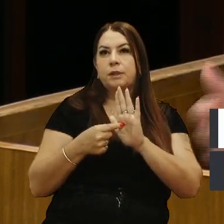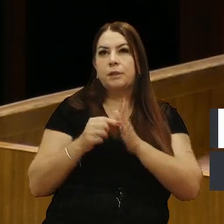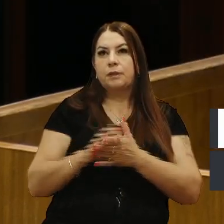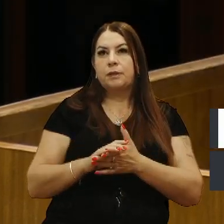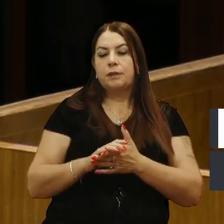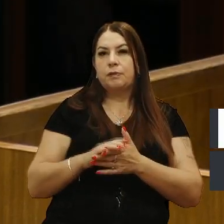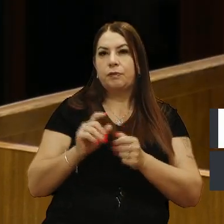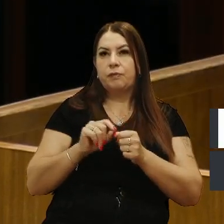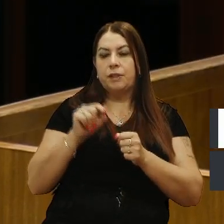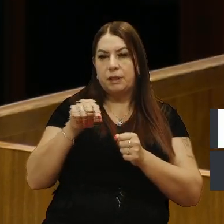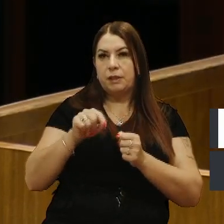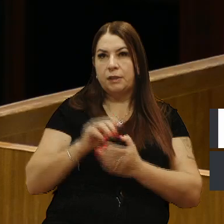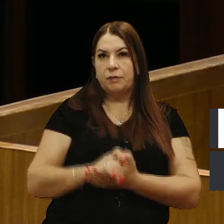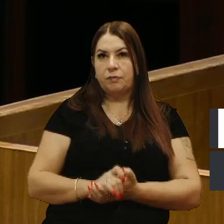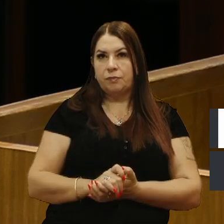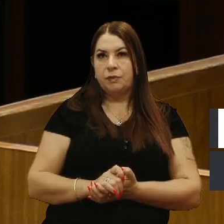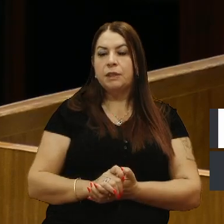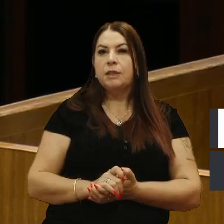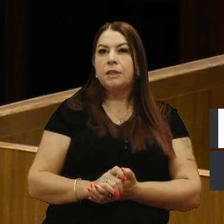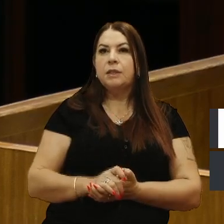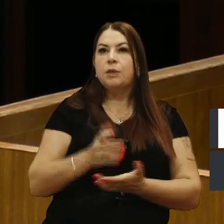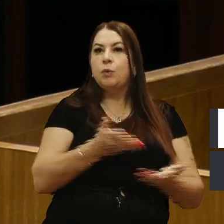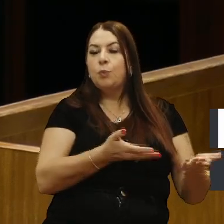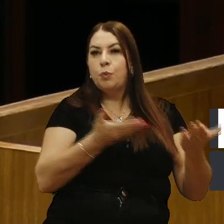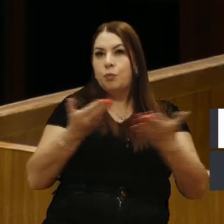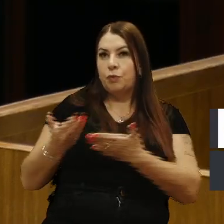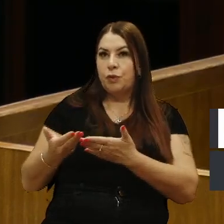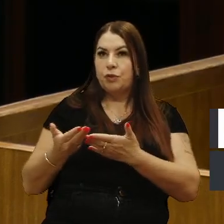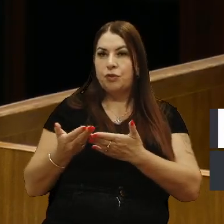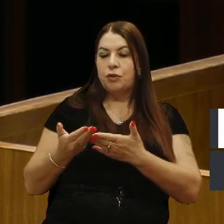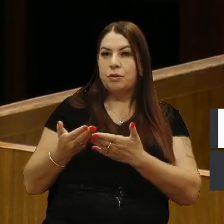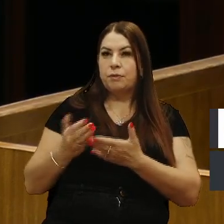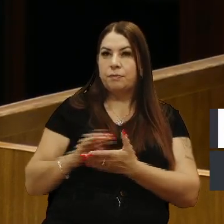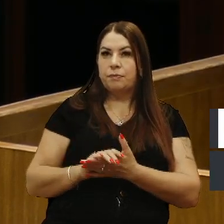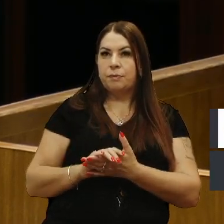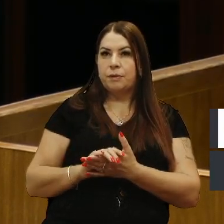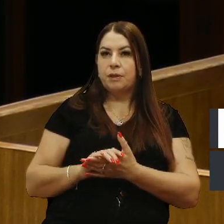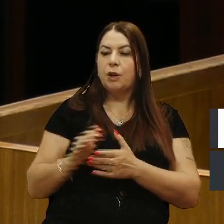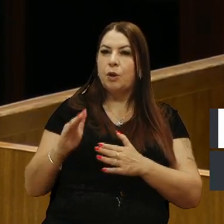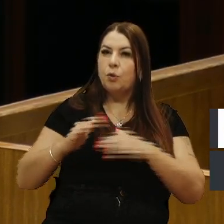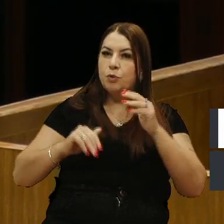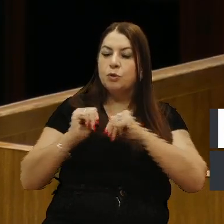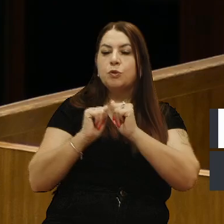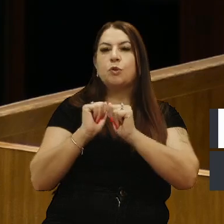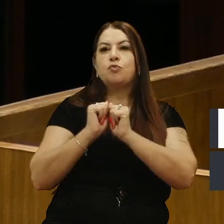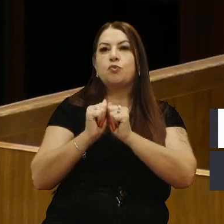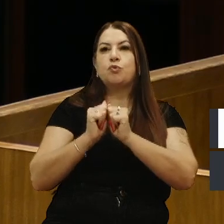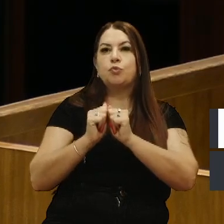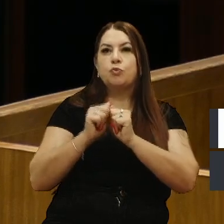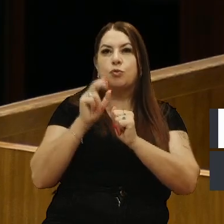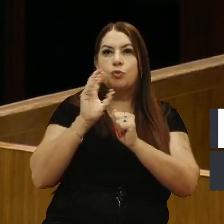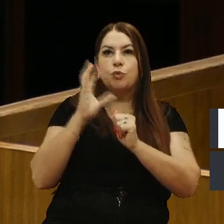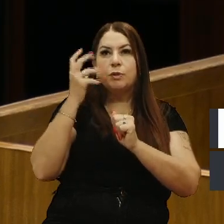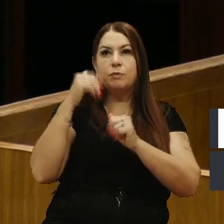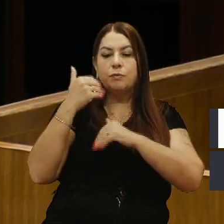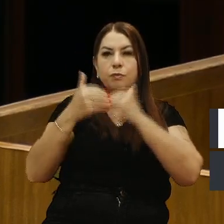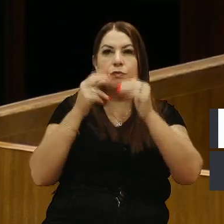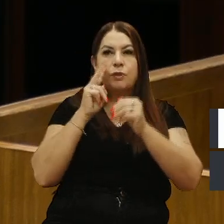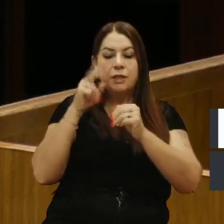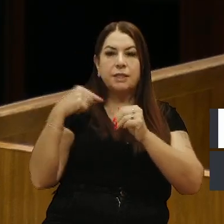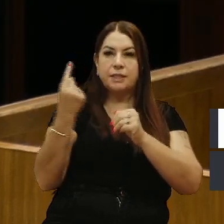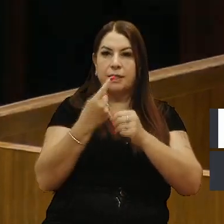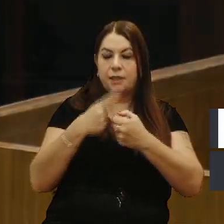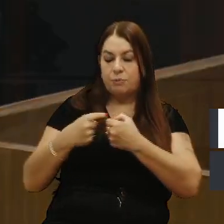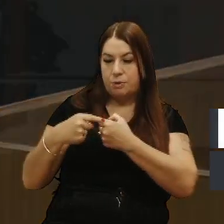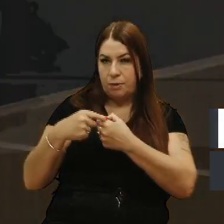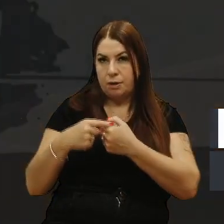venho fazer hoje aqui é trazer um convite à construção conjunta de soluções que fortaleçam o desenvolvimento